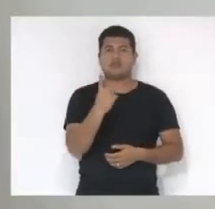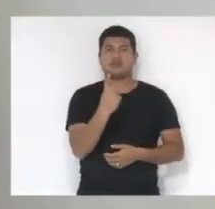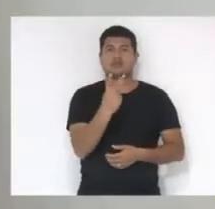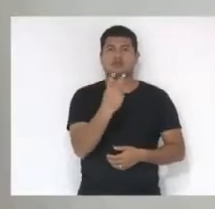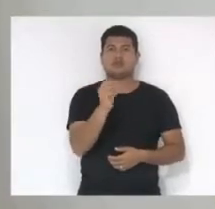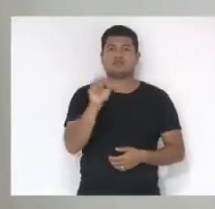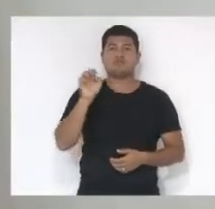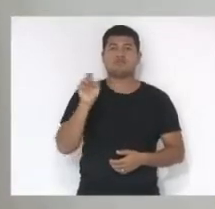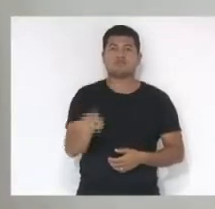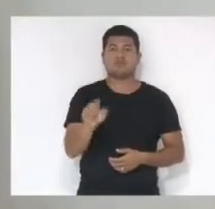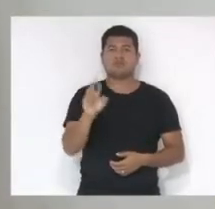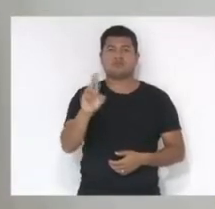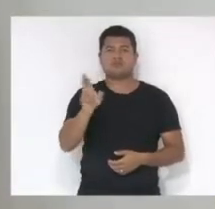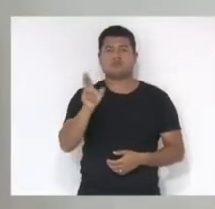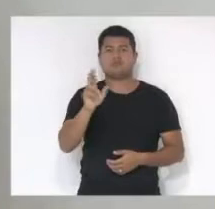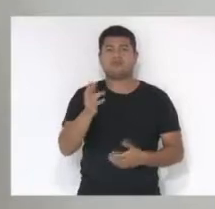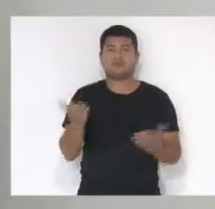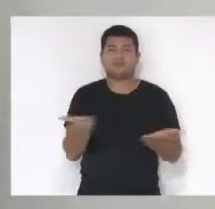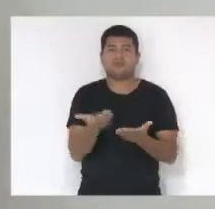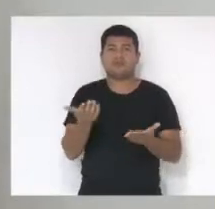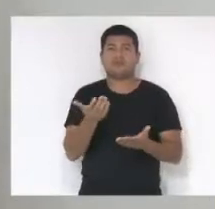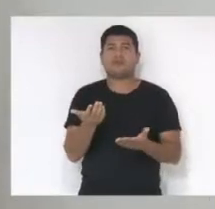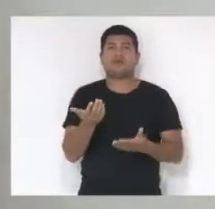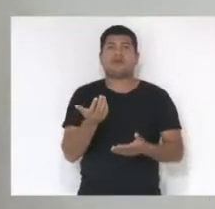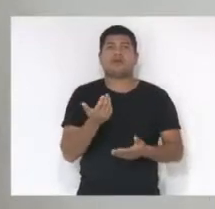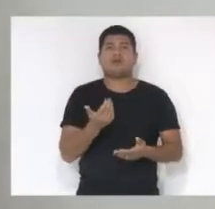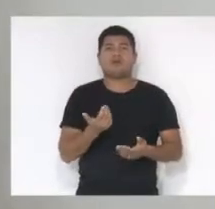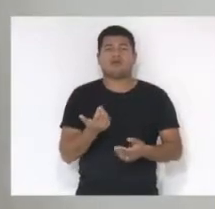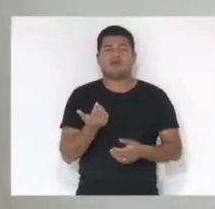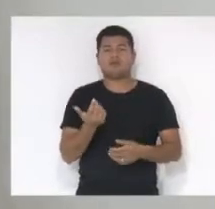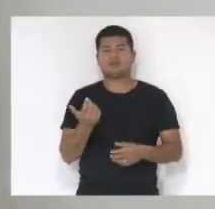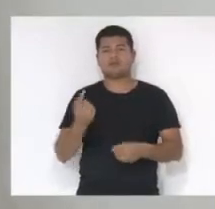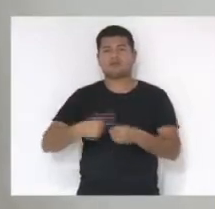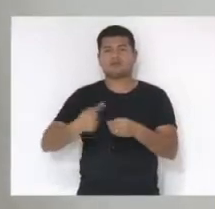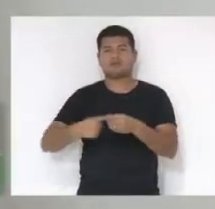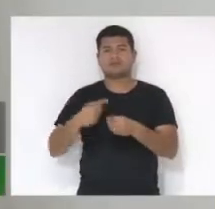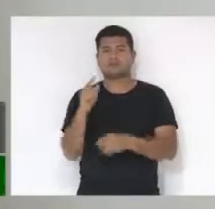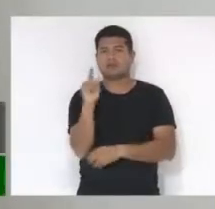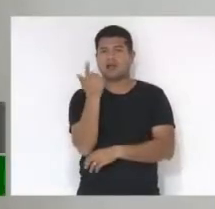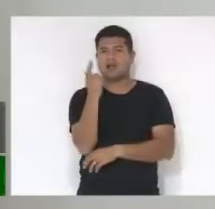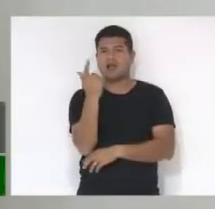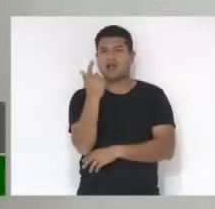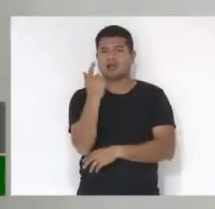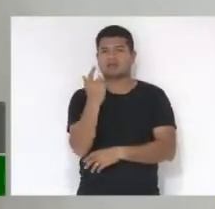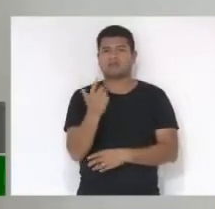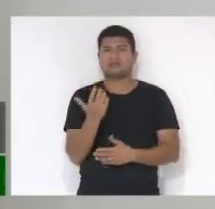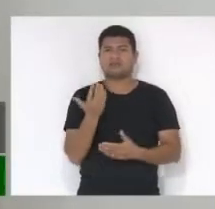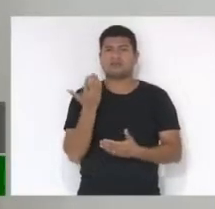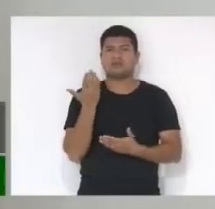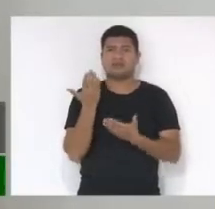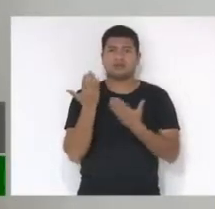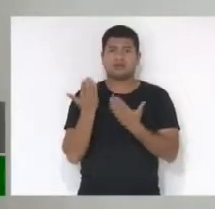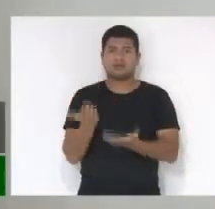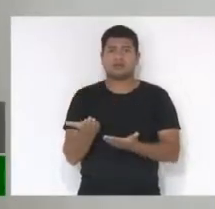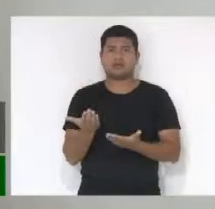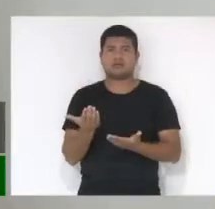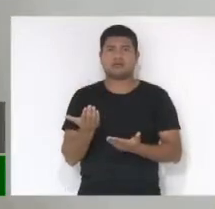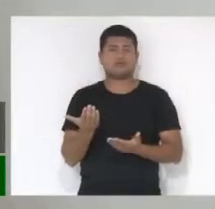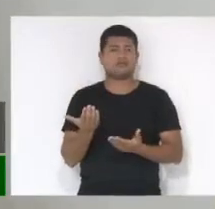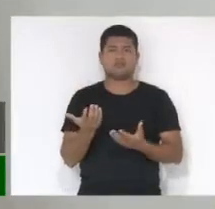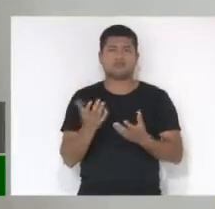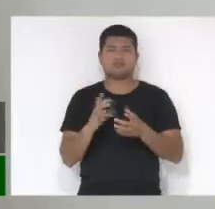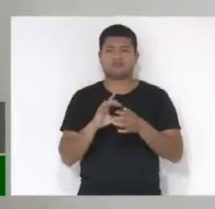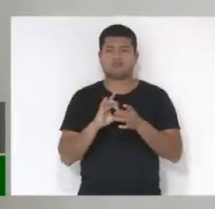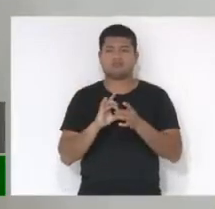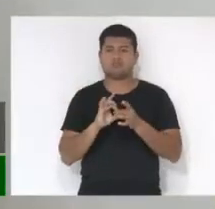reais. E esse ano será no município de Gaspar. Nós estamos correndo um risco do município de Gaspar abrir mão disso